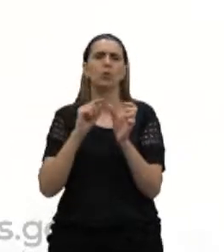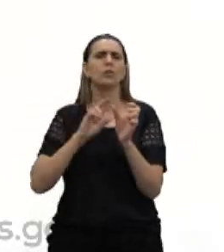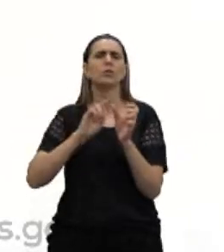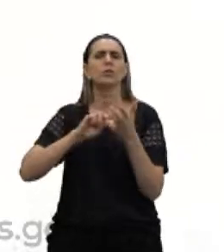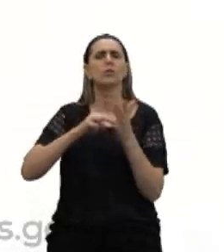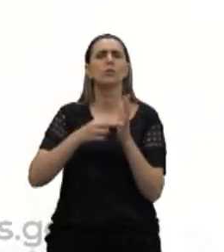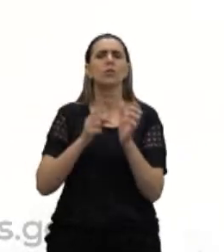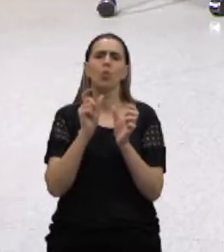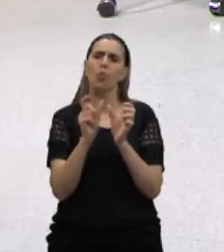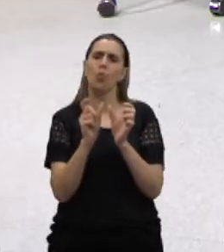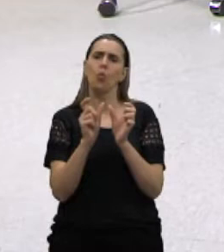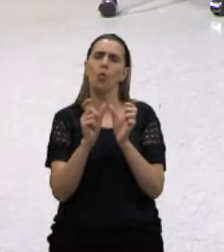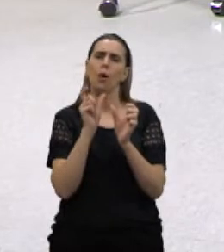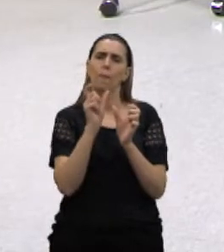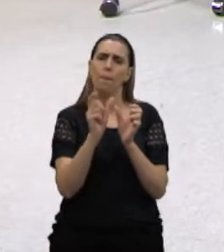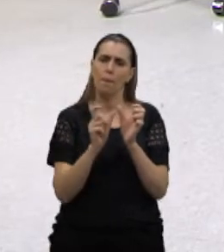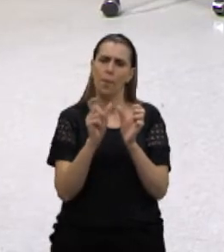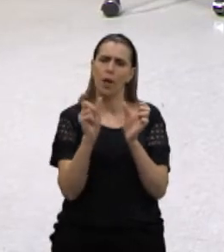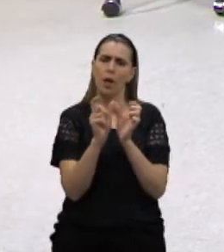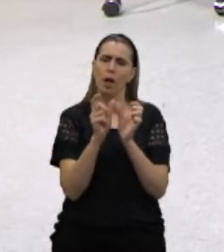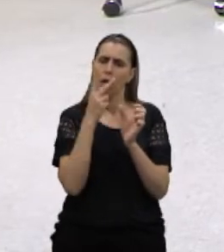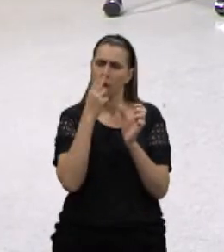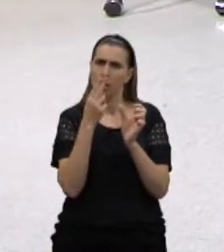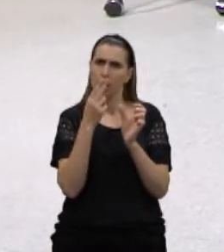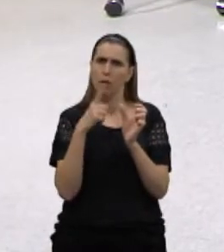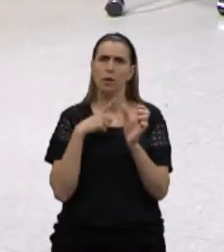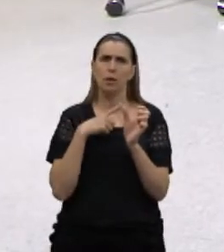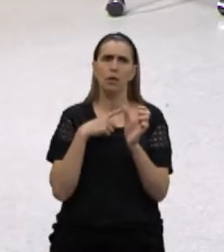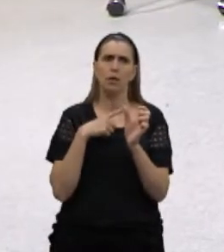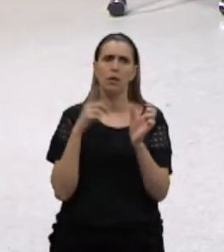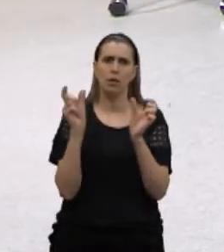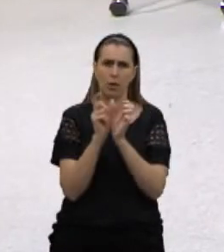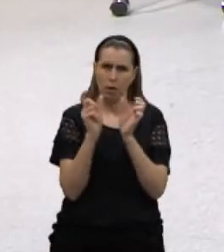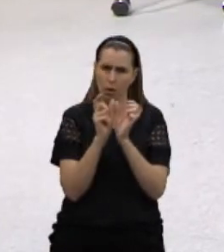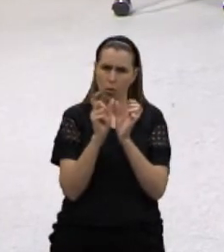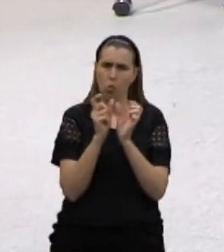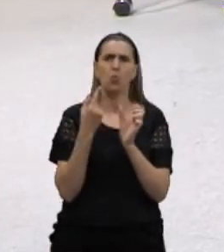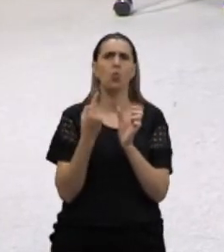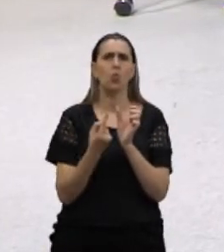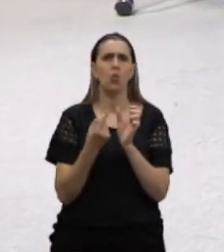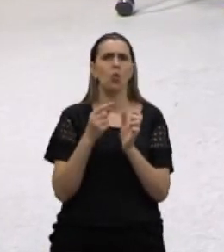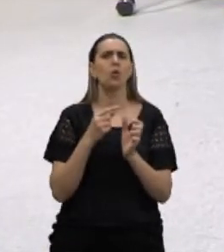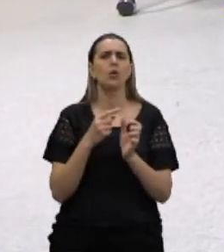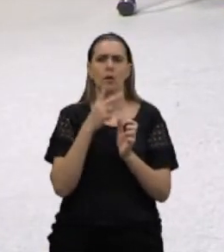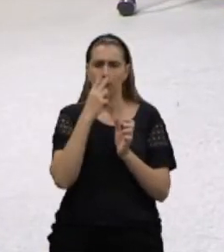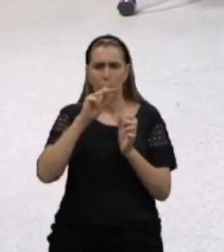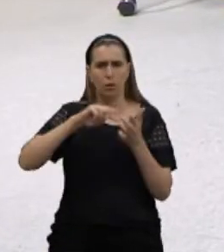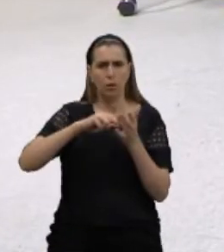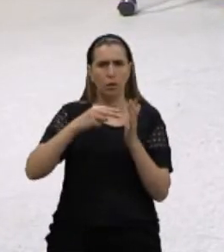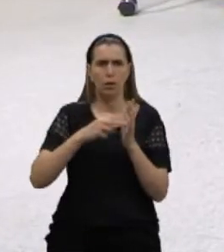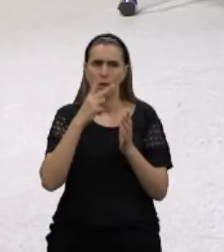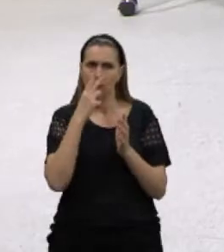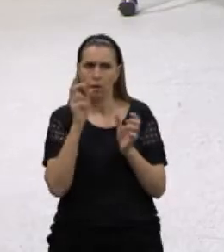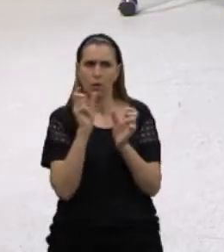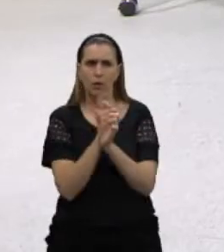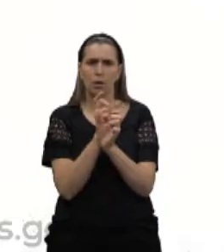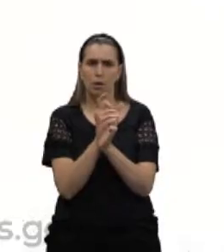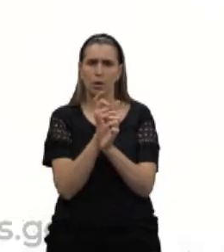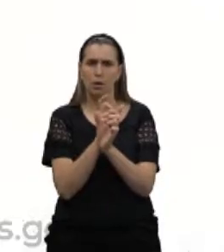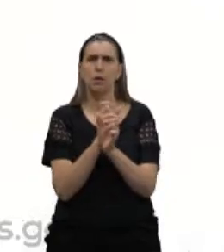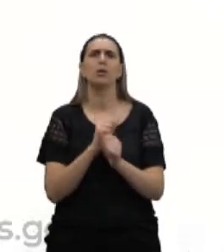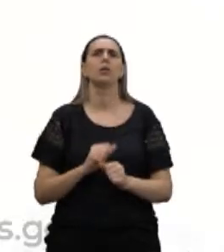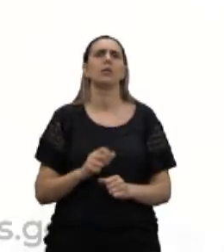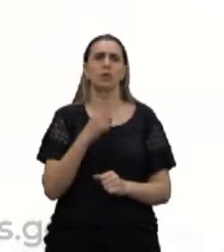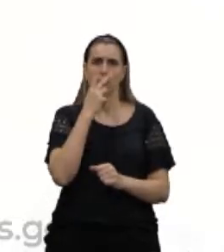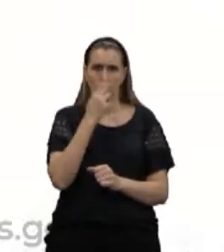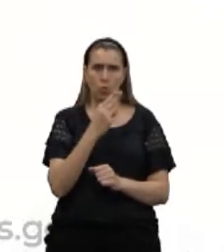né? O que são palavras sinônimas? São palavras que têm o mesmo significado.